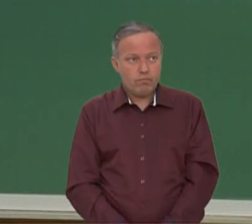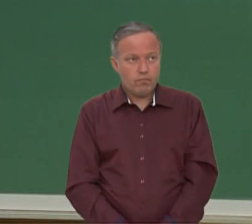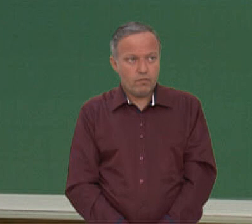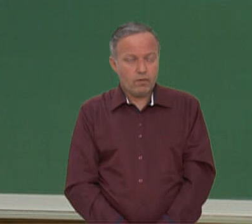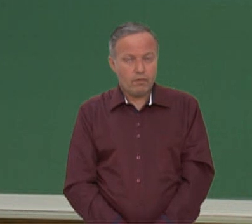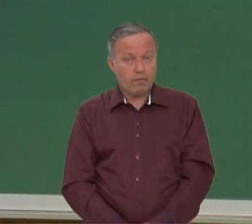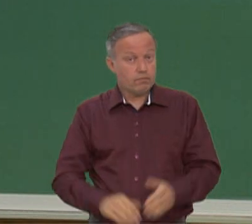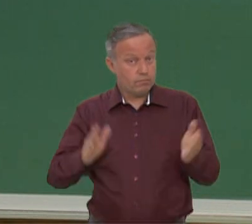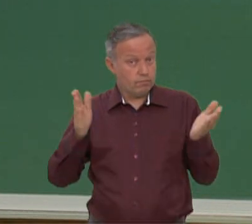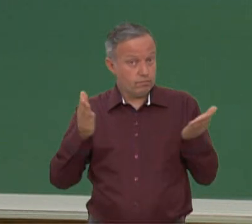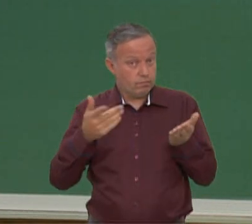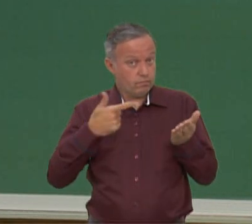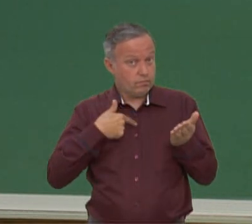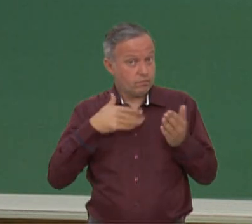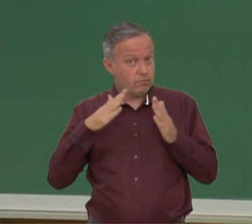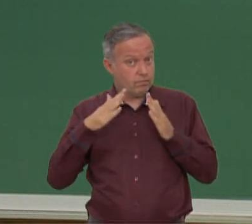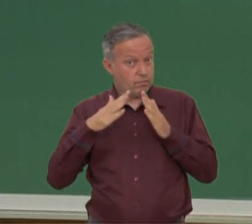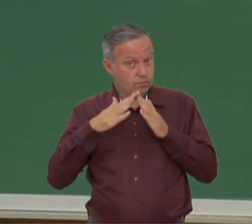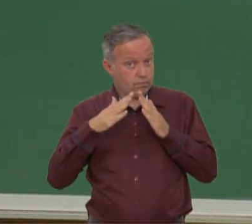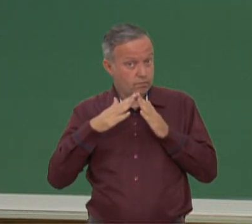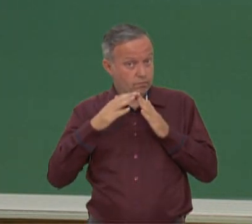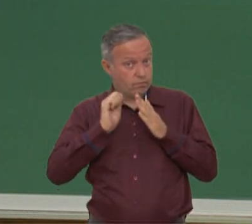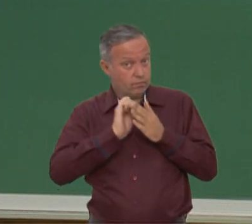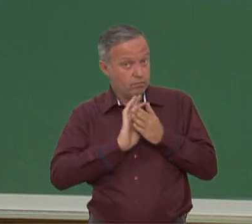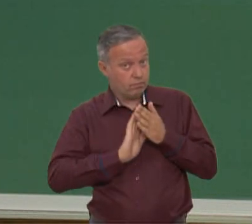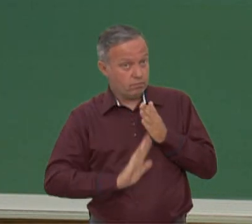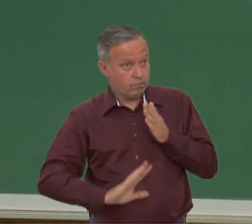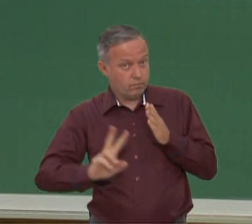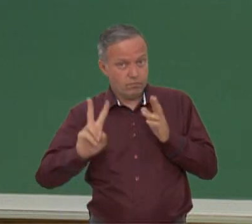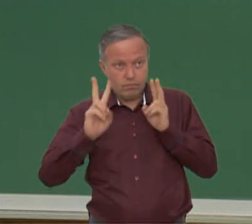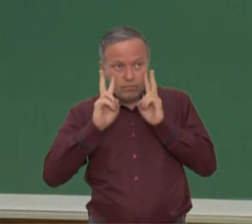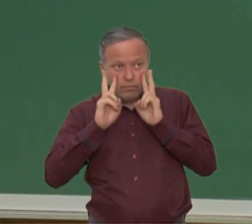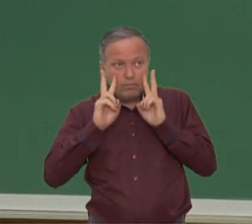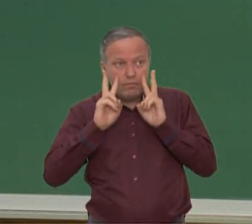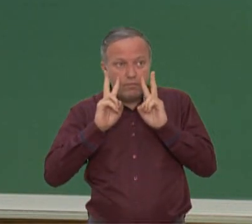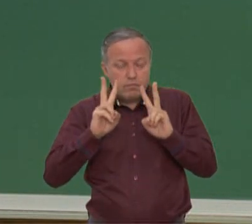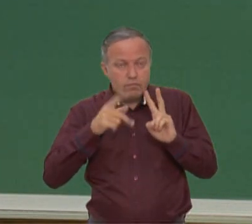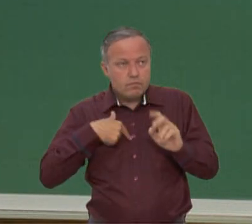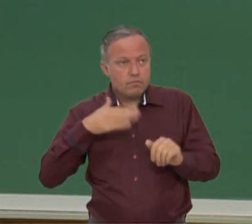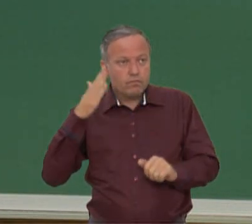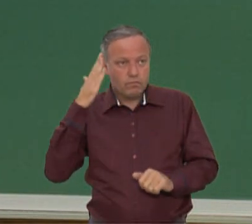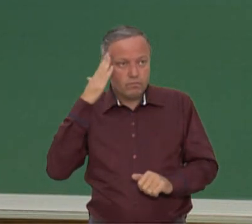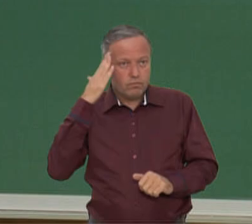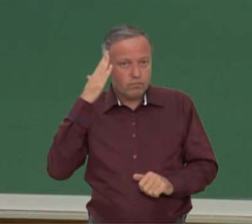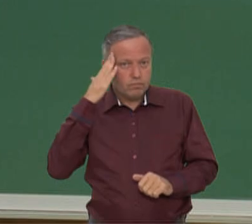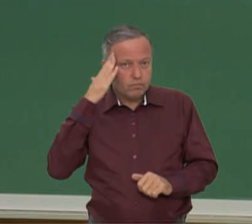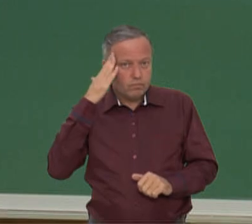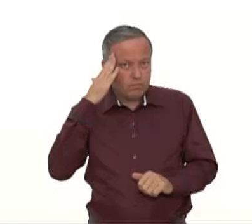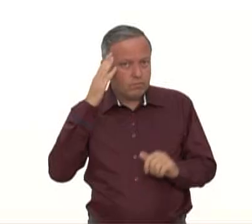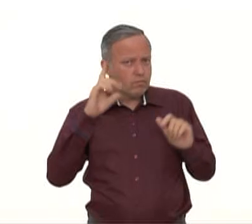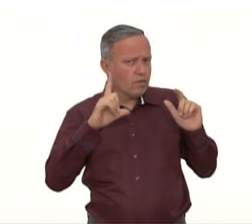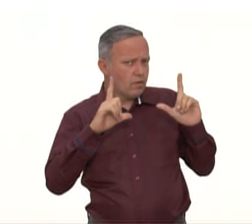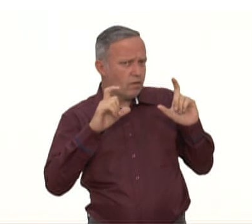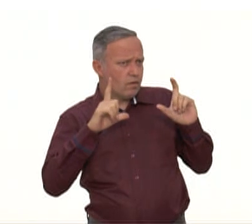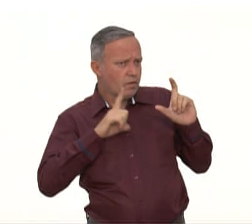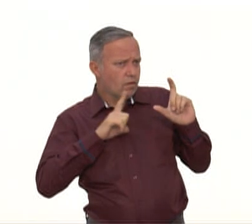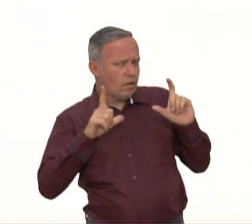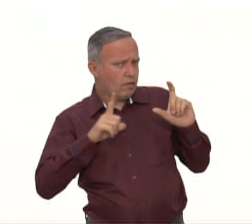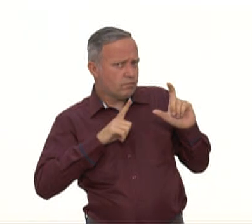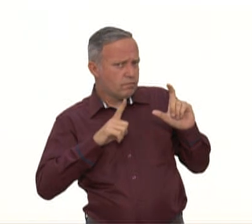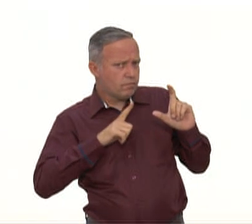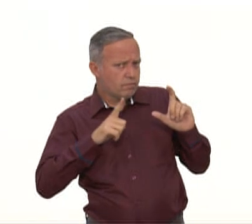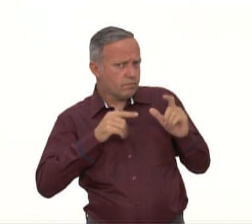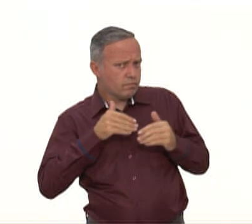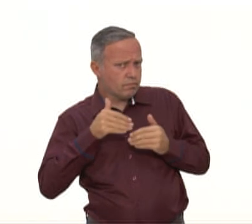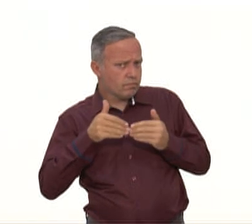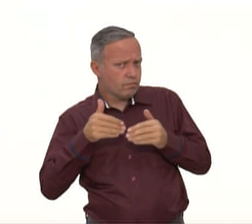Então, agora para casa, eu deixo uma imagem para que você visualize e pense sobre ela e as informações que você teve